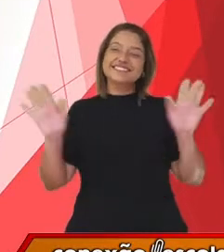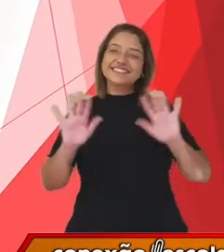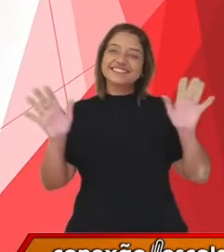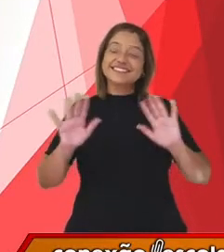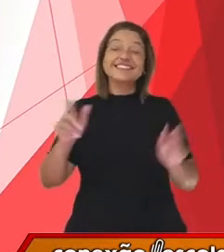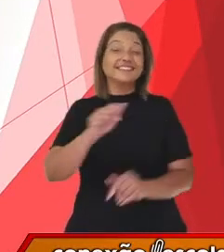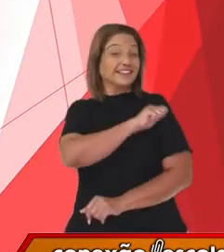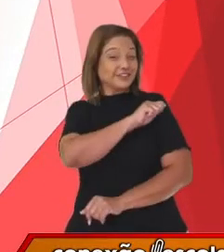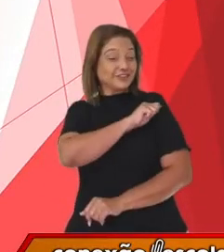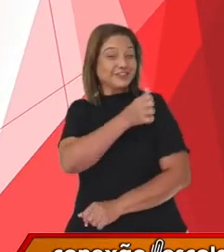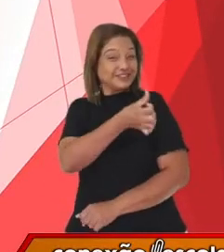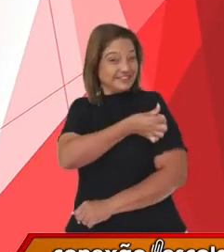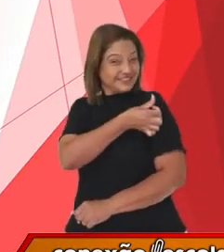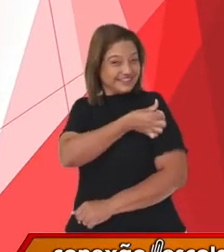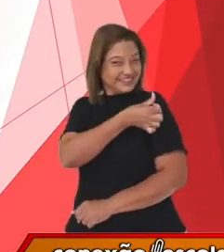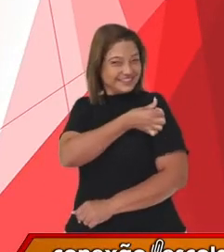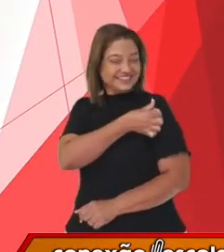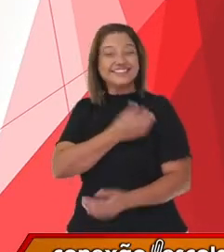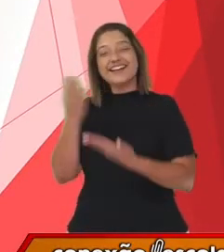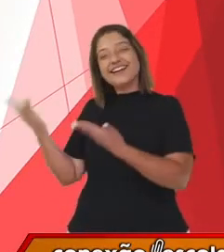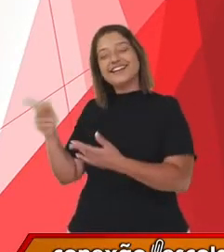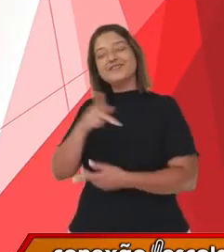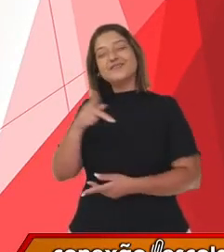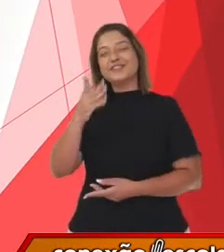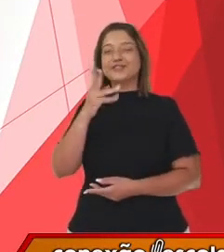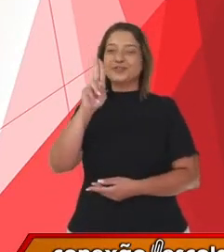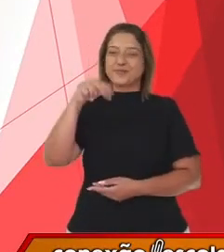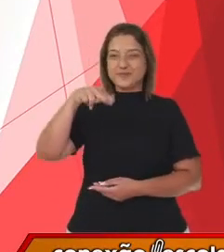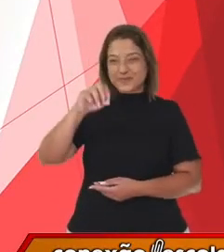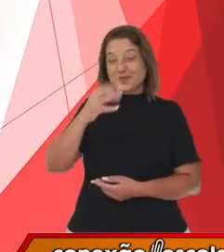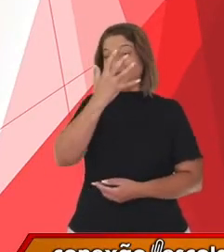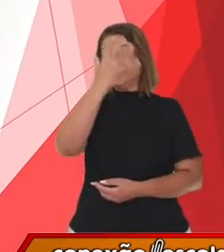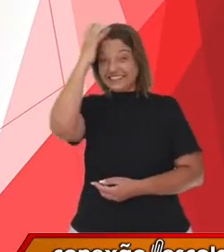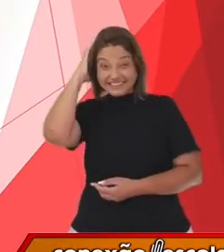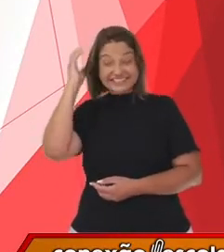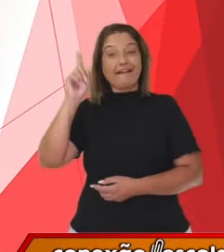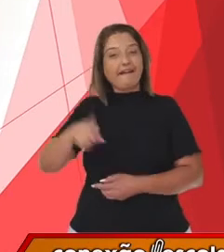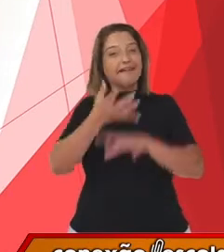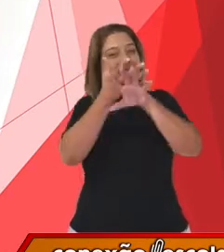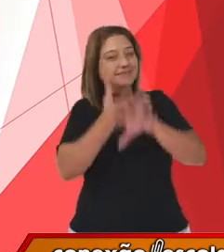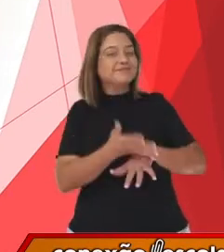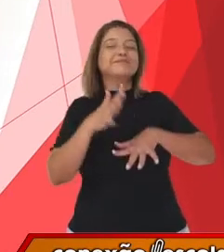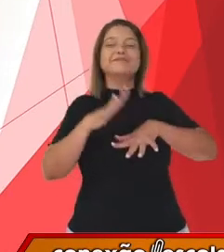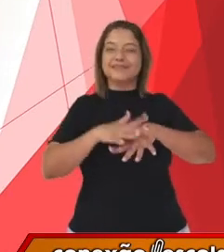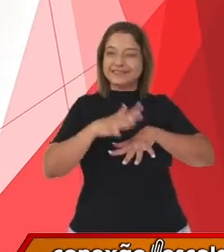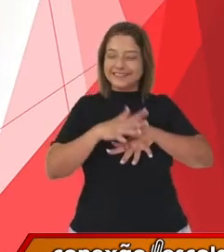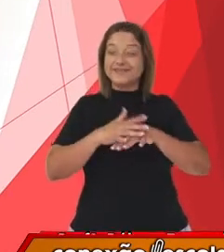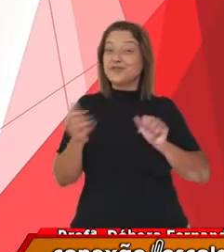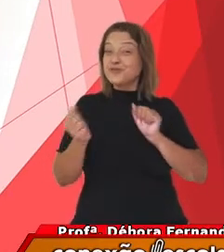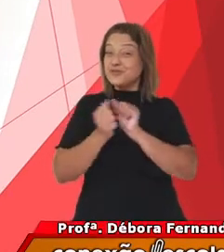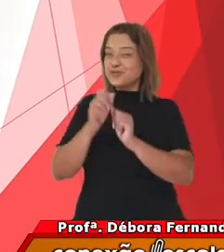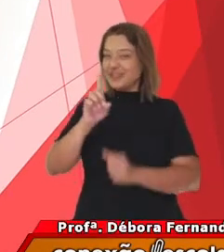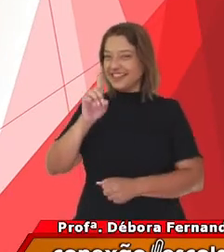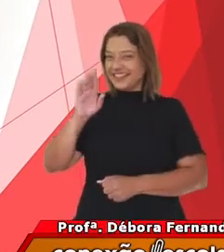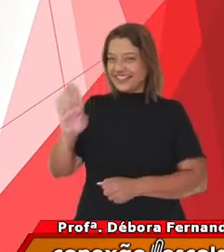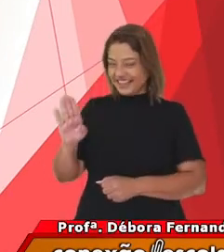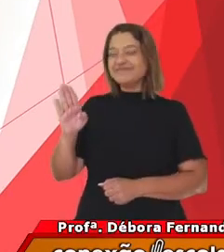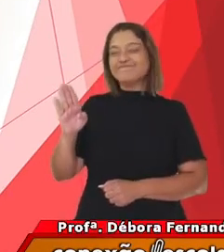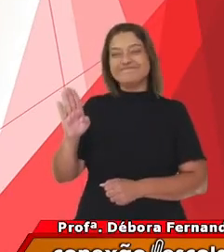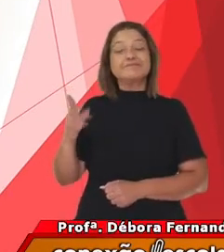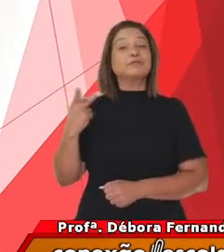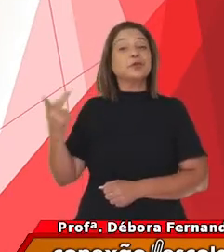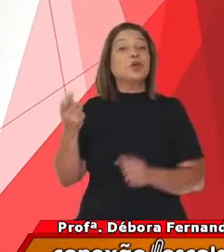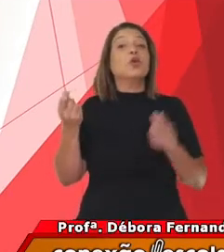Olá, estudante do sexto ano! Eu sou o professor Bruno, professor de matemática, e junto com a Débora, nós